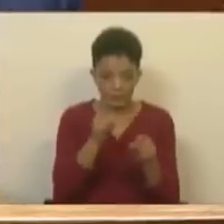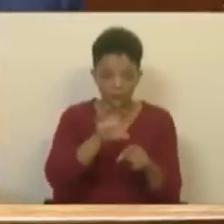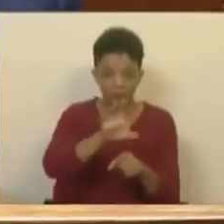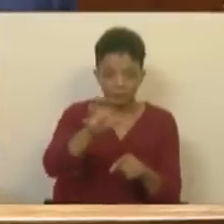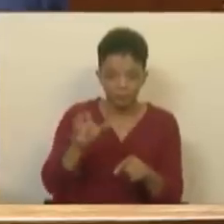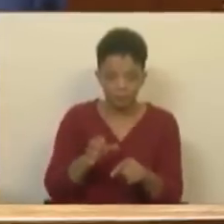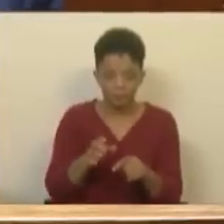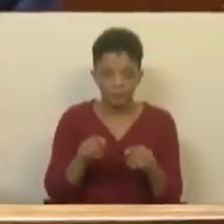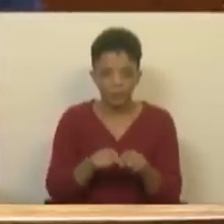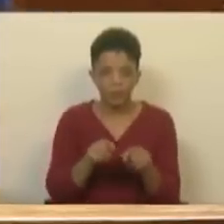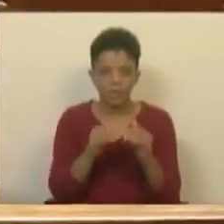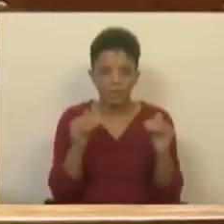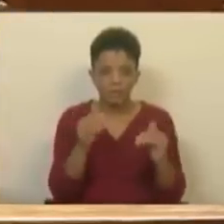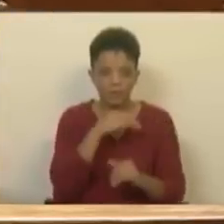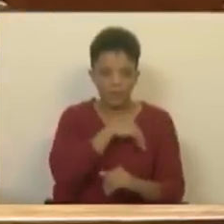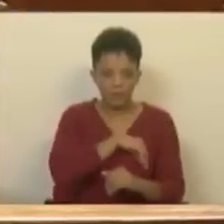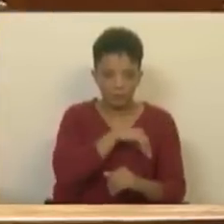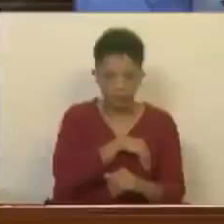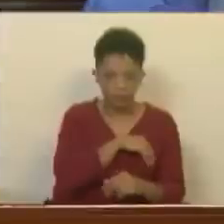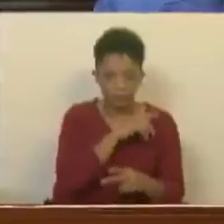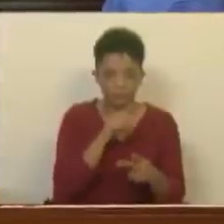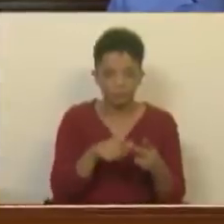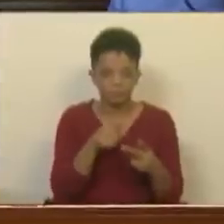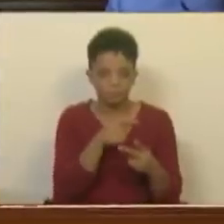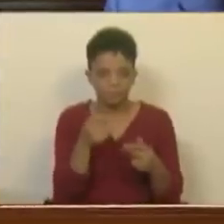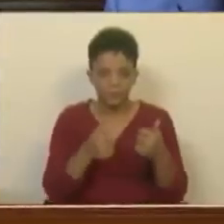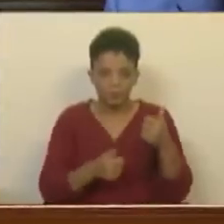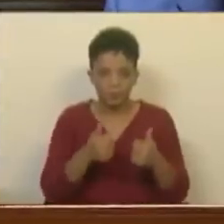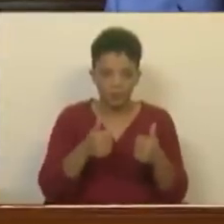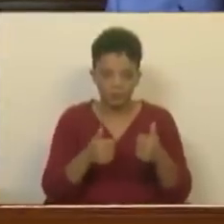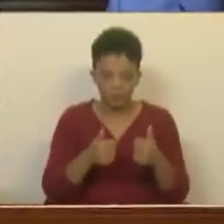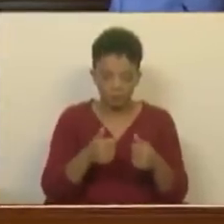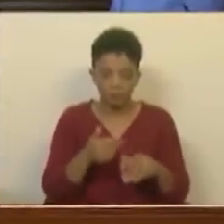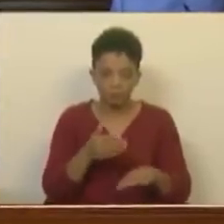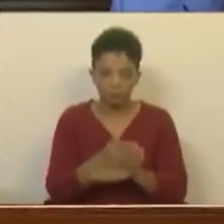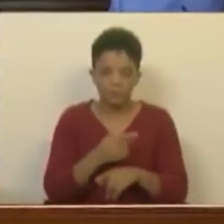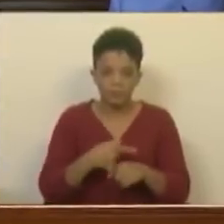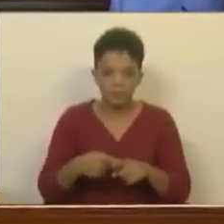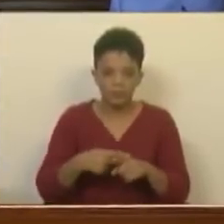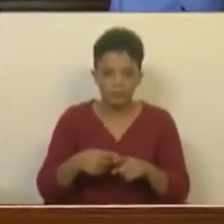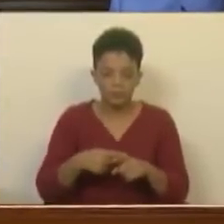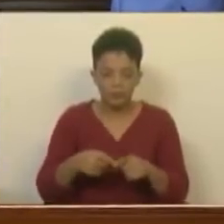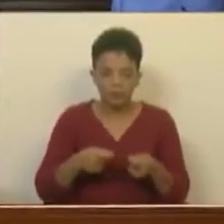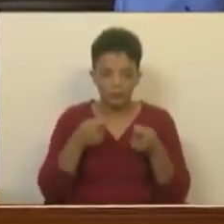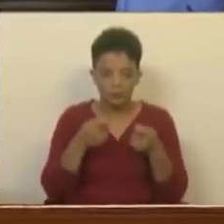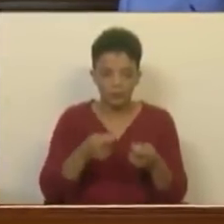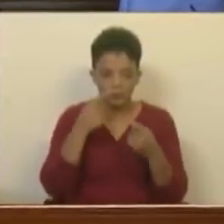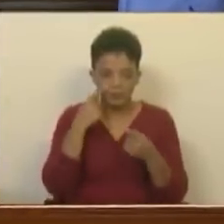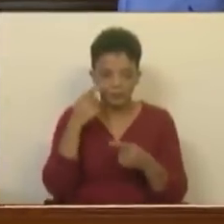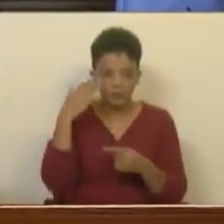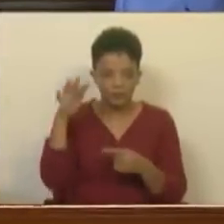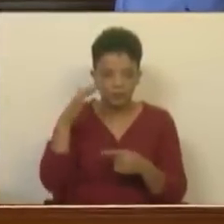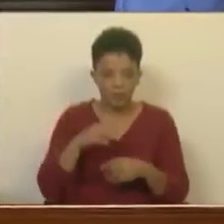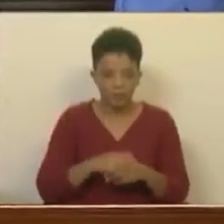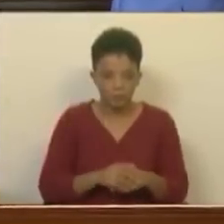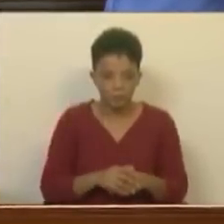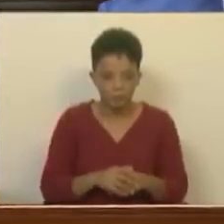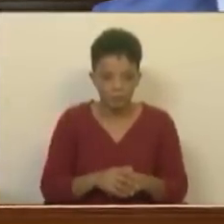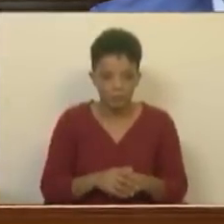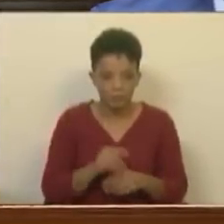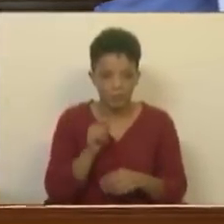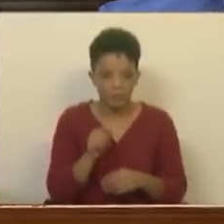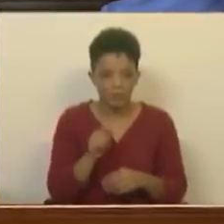que estão no nosso nível de rendimento são esses que competem connosco na atração de investimentos estrangeiro são esses que